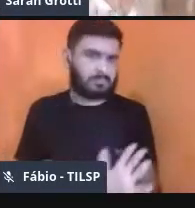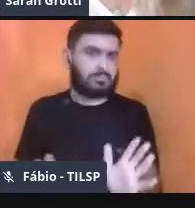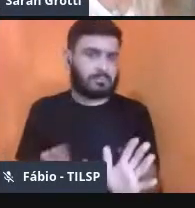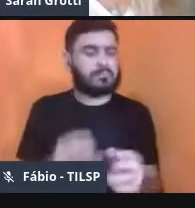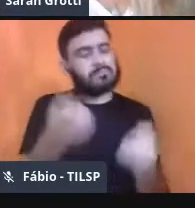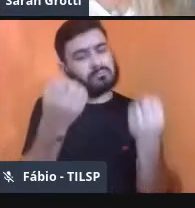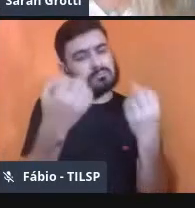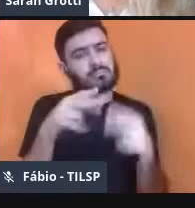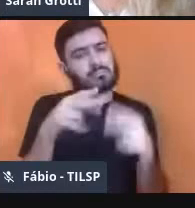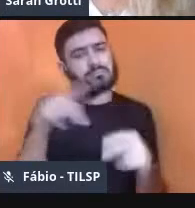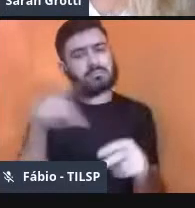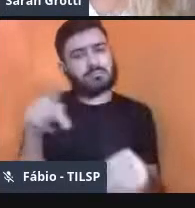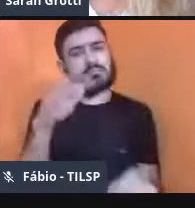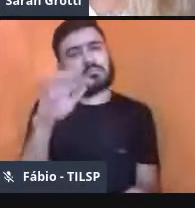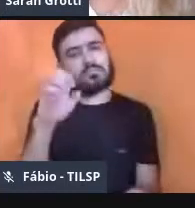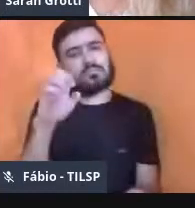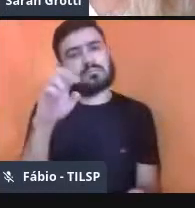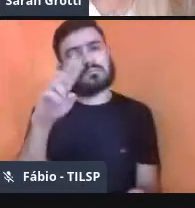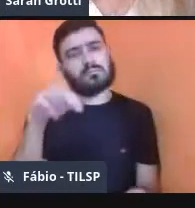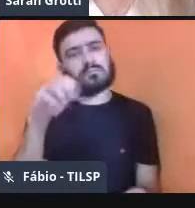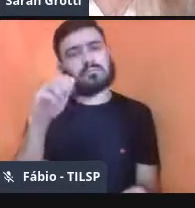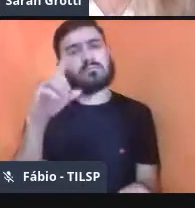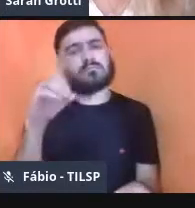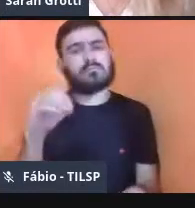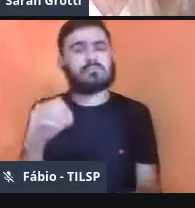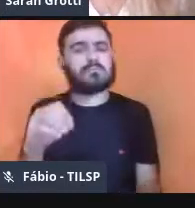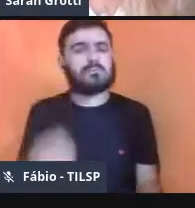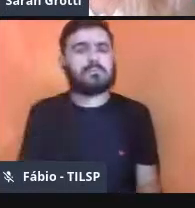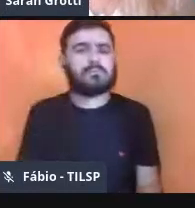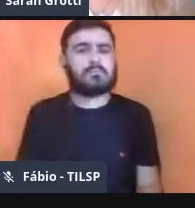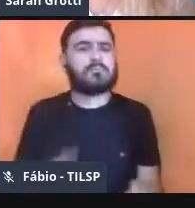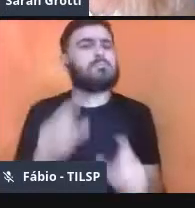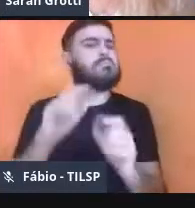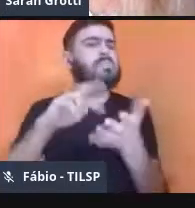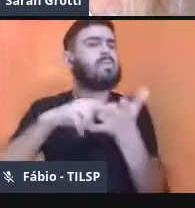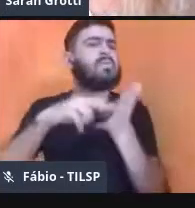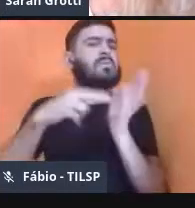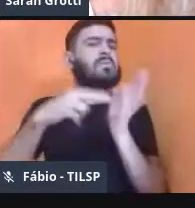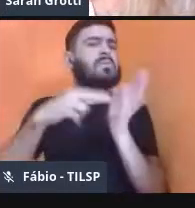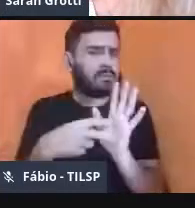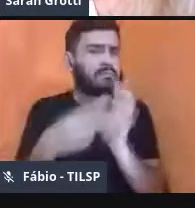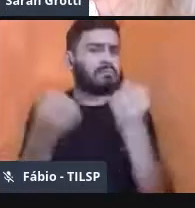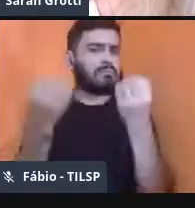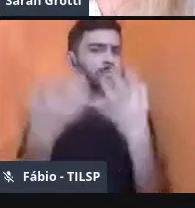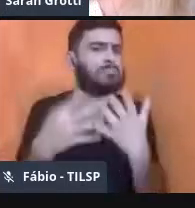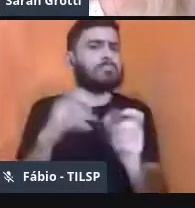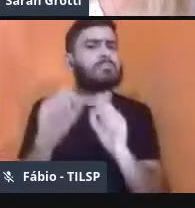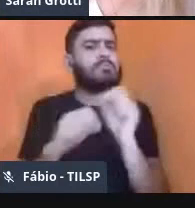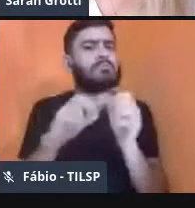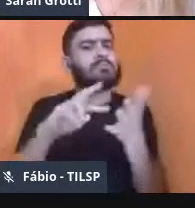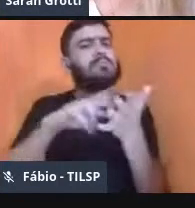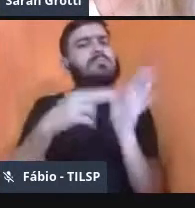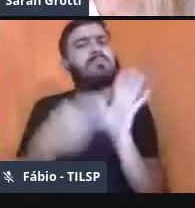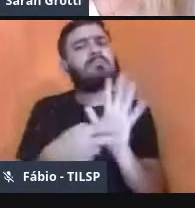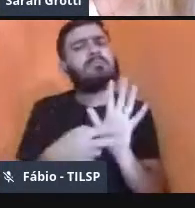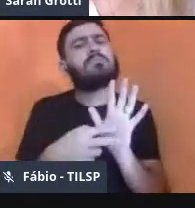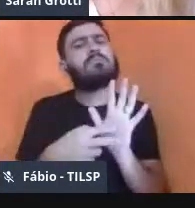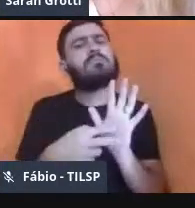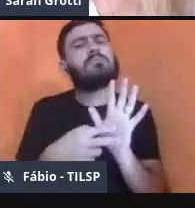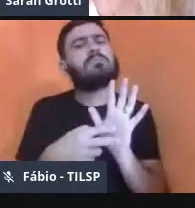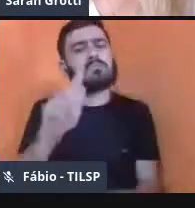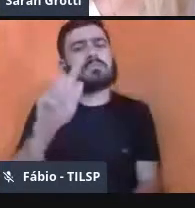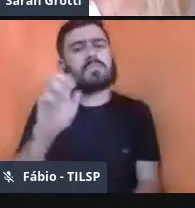Né? Então, vamos dar início. O significado eu trouxe para vocês de vegetarianismo. É o adjetivo que se refere